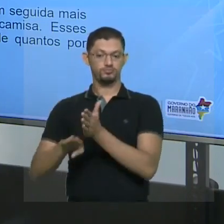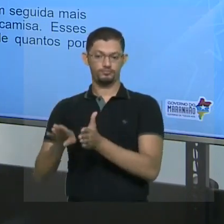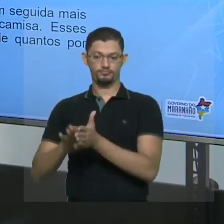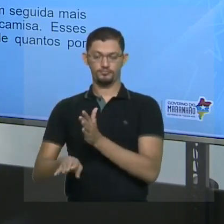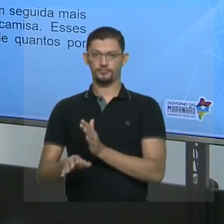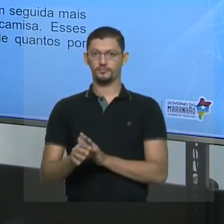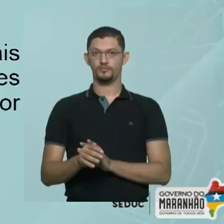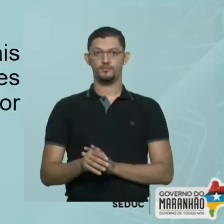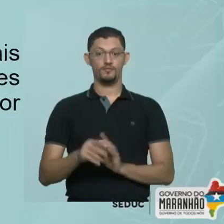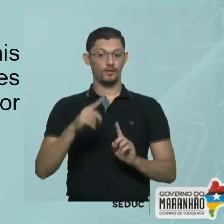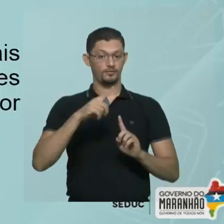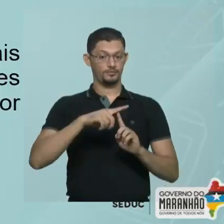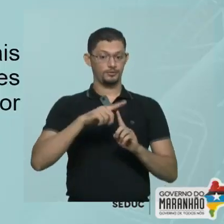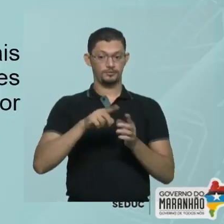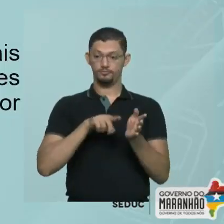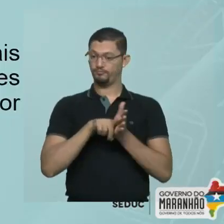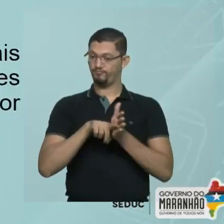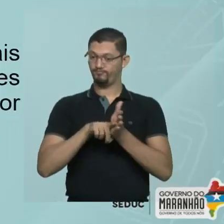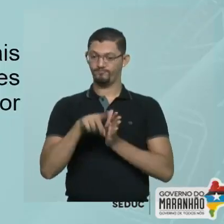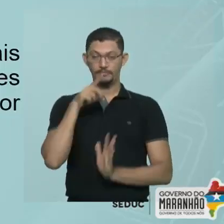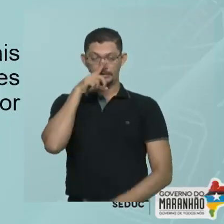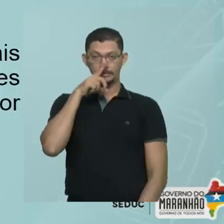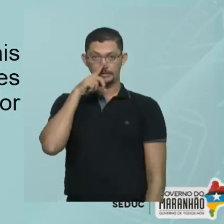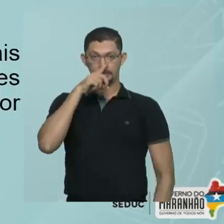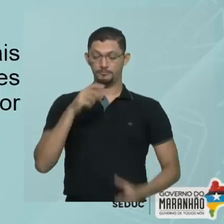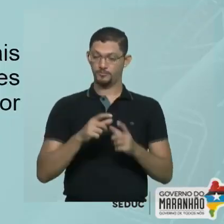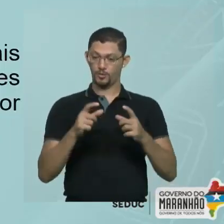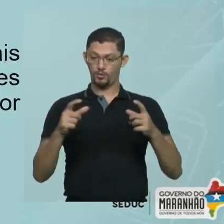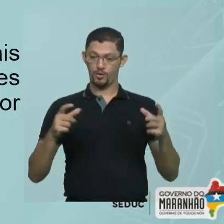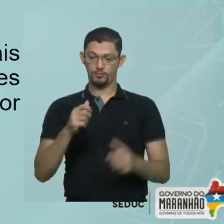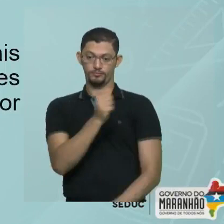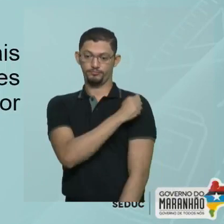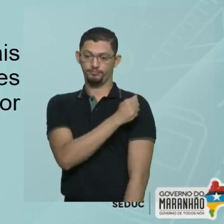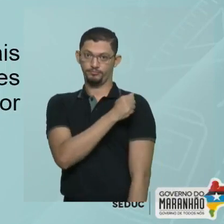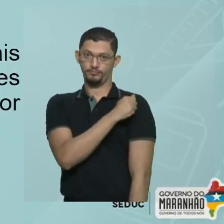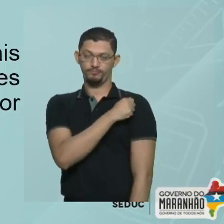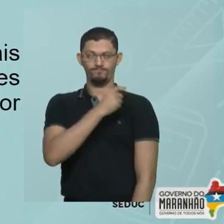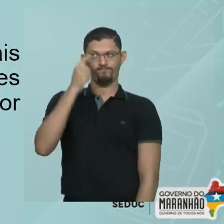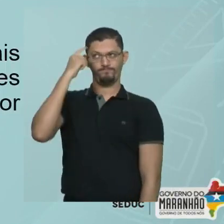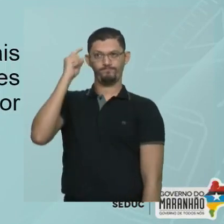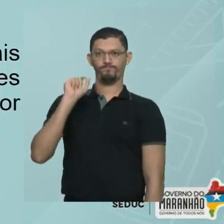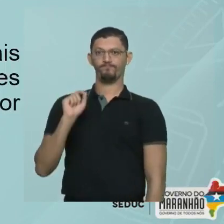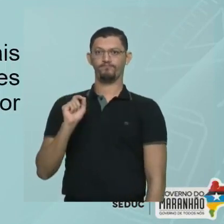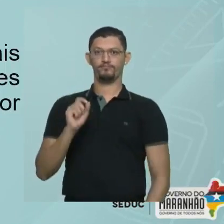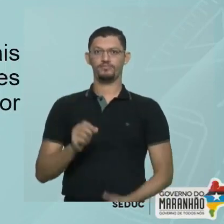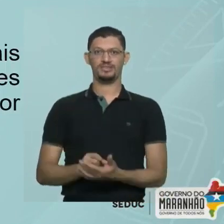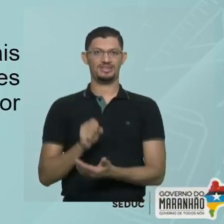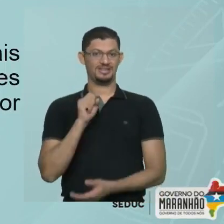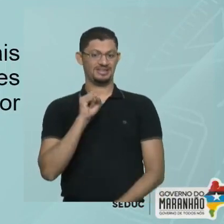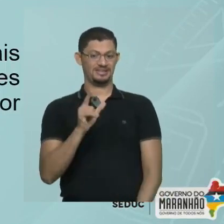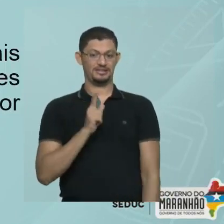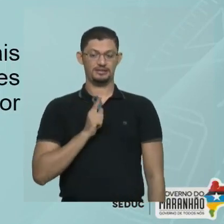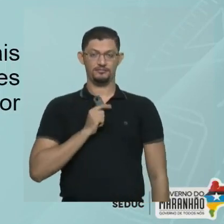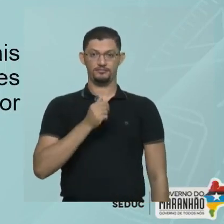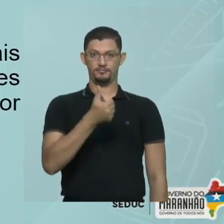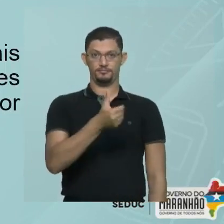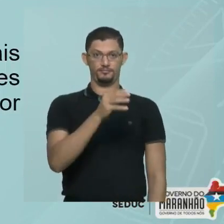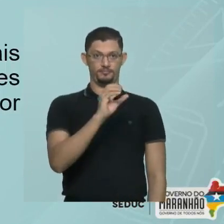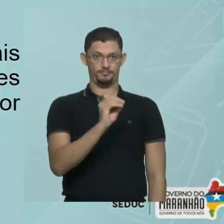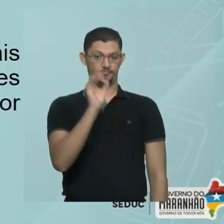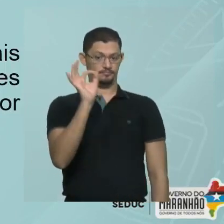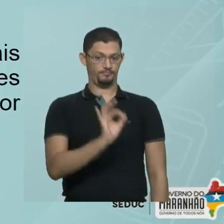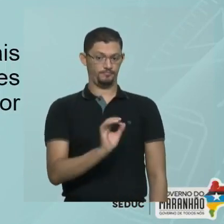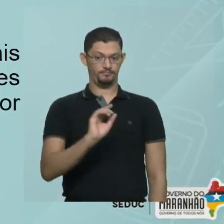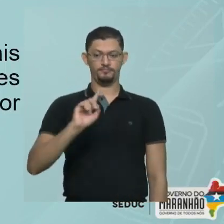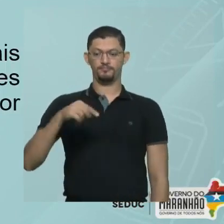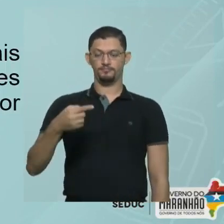de questão é muito perigosa. Quer ver? Olha só como a maioria dos alunos acabam pensando. Se deu um desconto de 10%